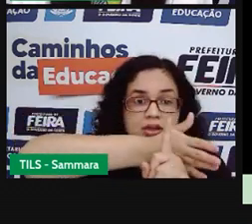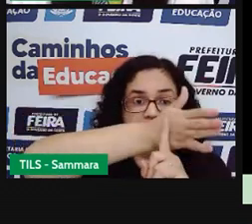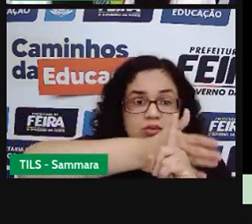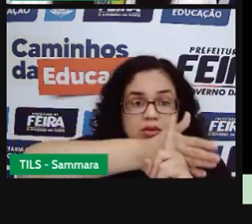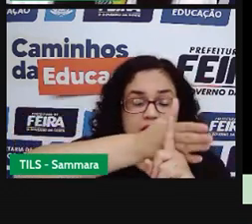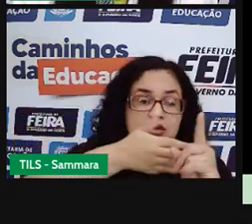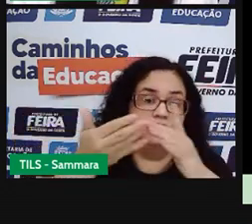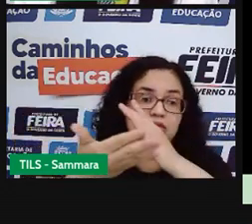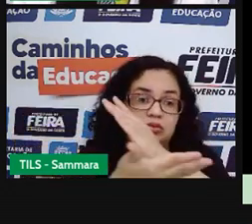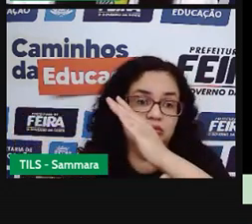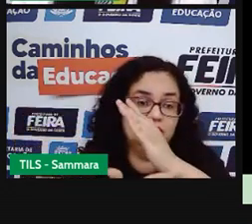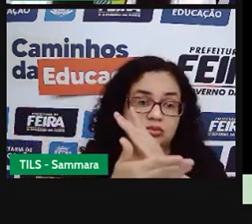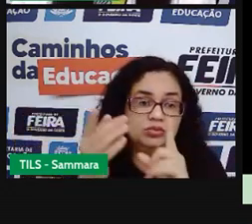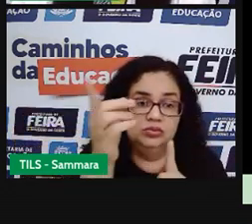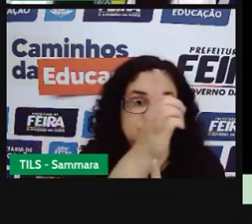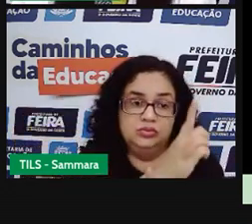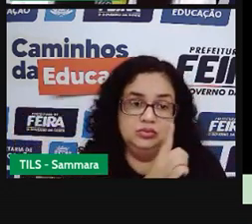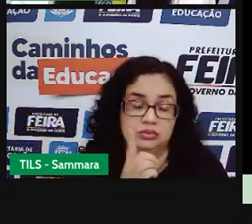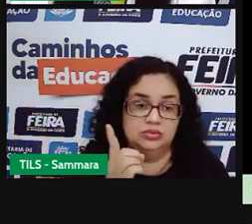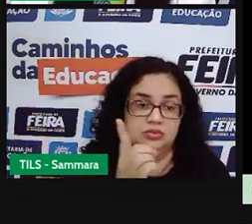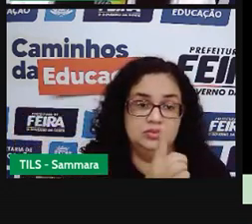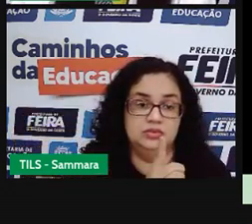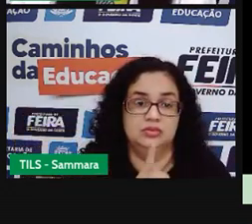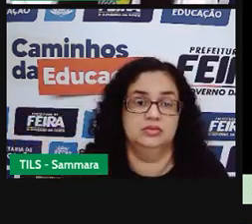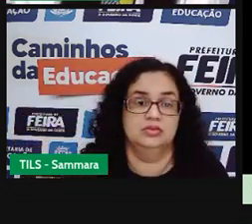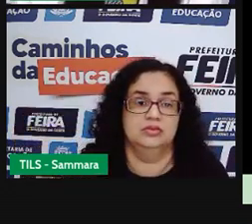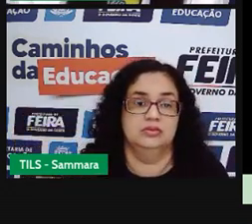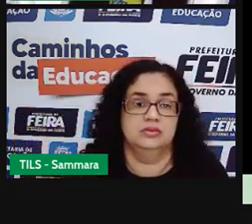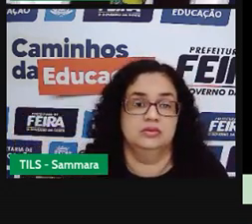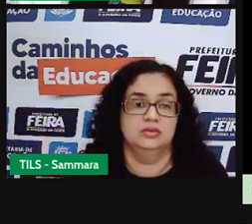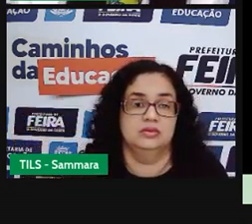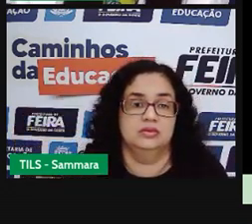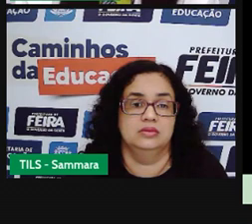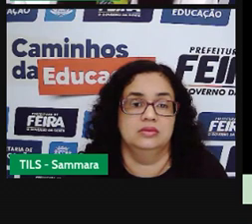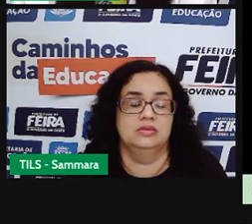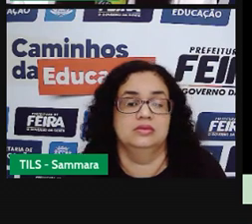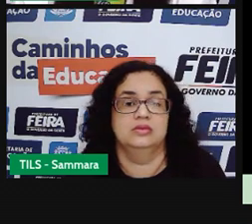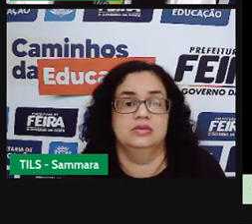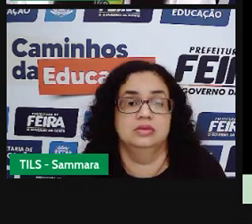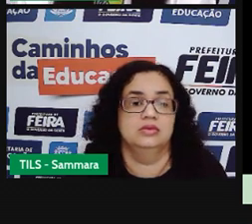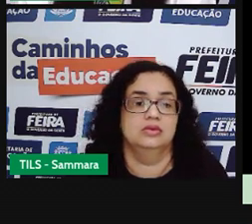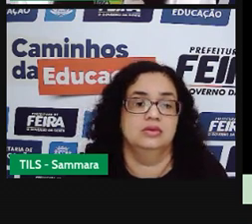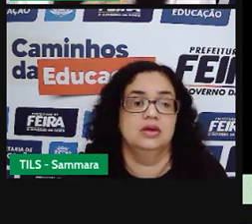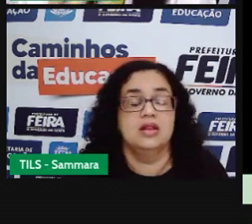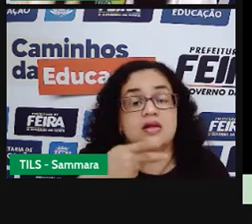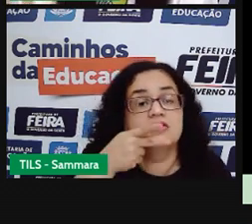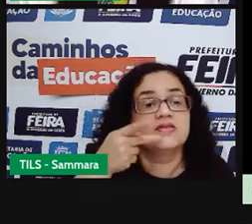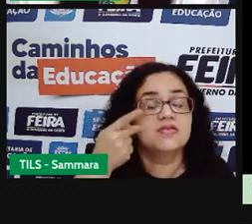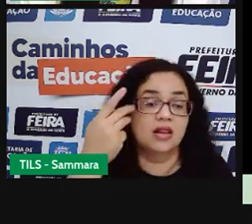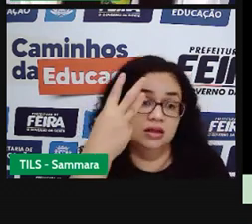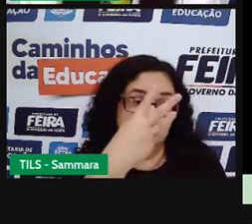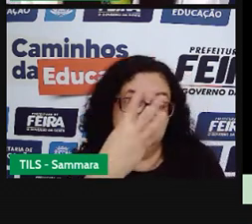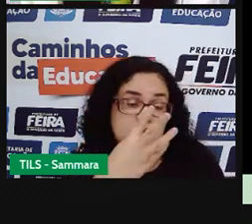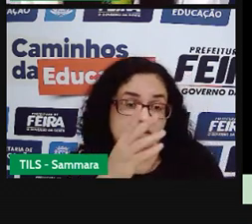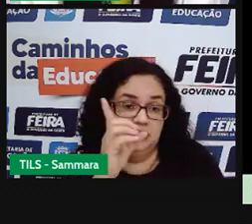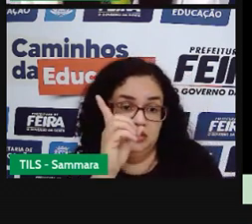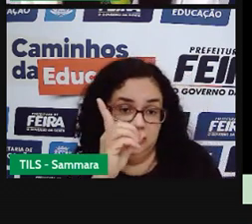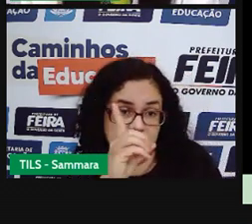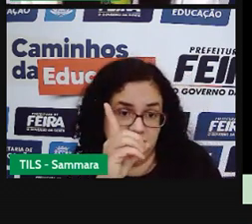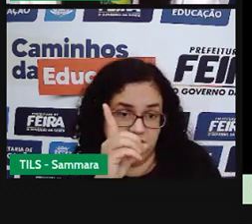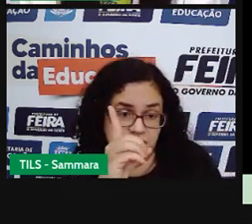volta né tridimensional e dá muita questão do 3D que a gente fala né E quando a gente consegue enxergar